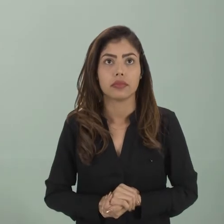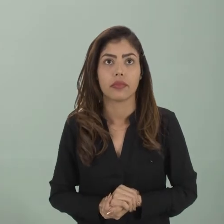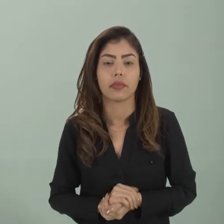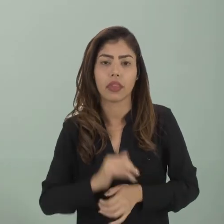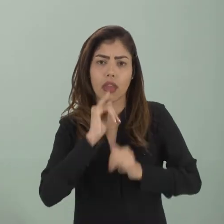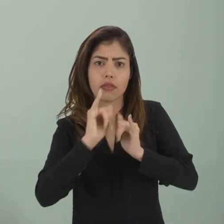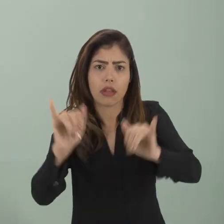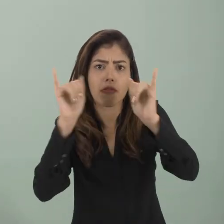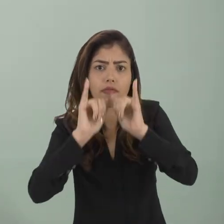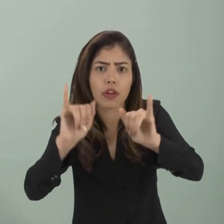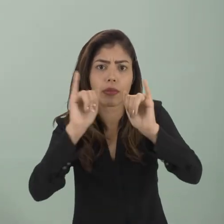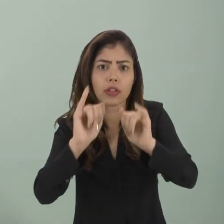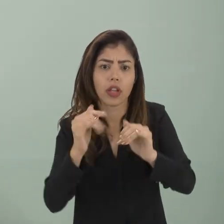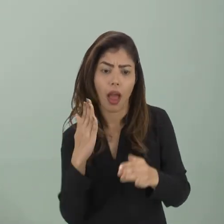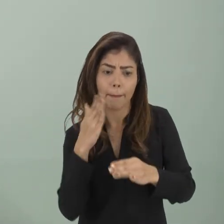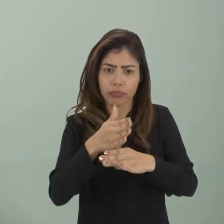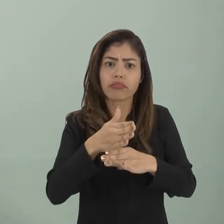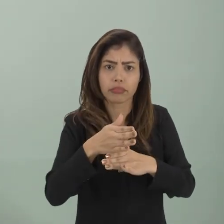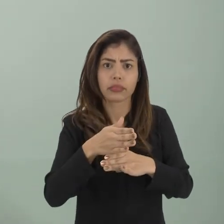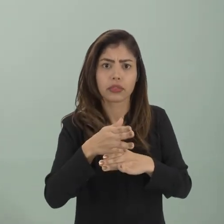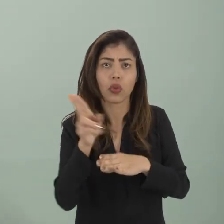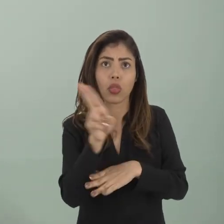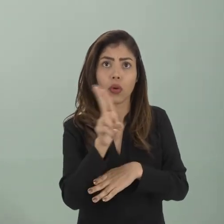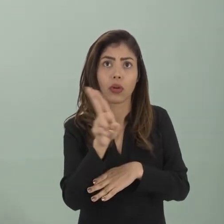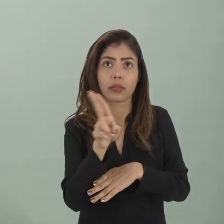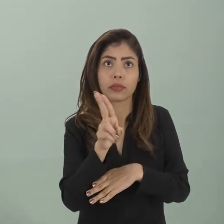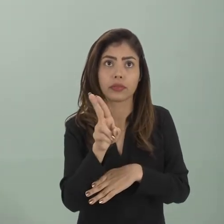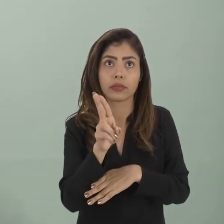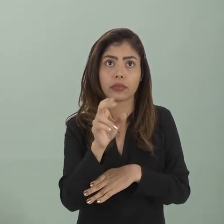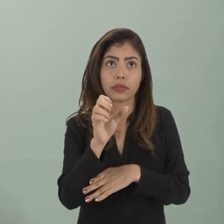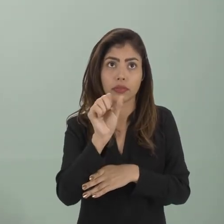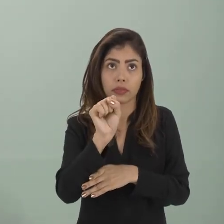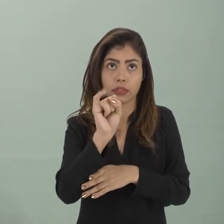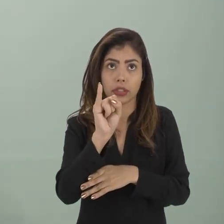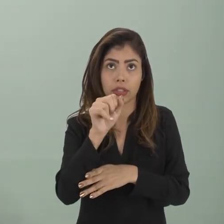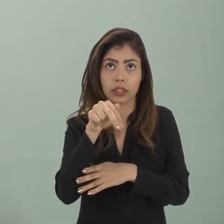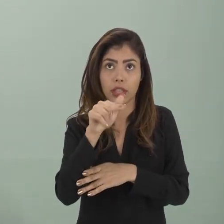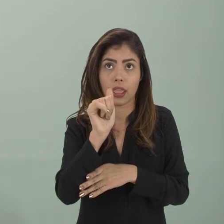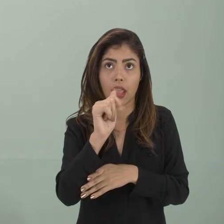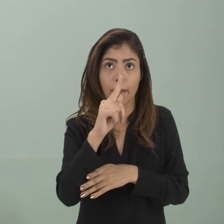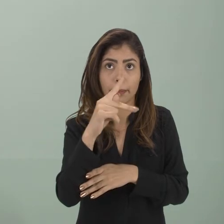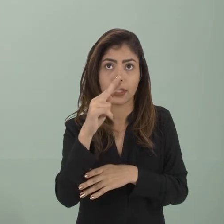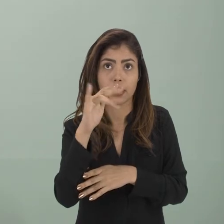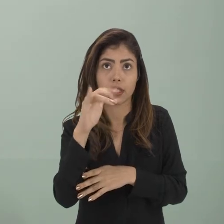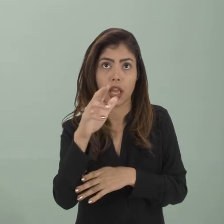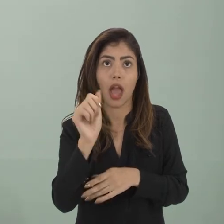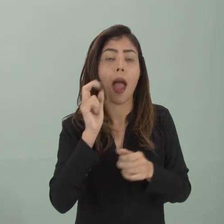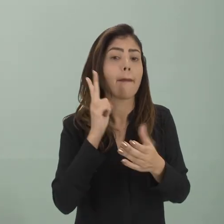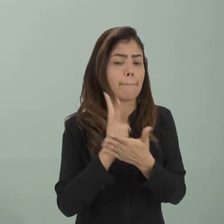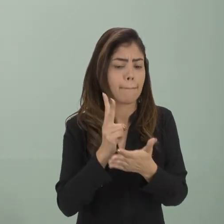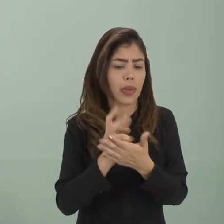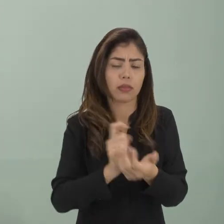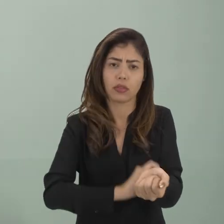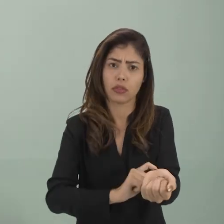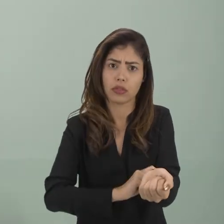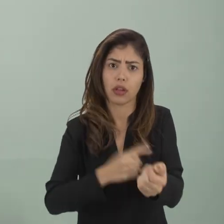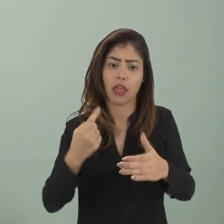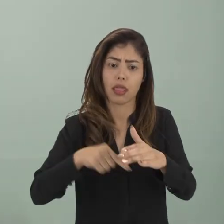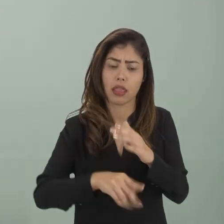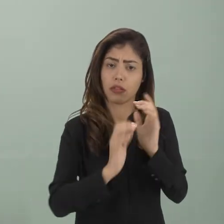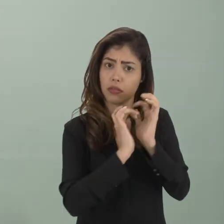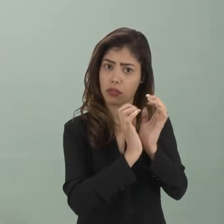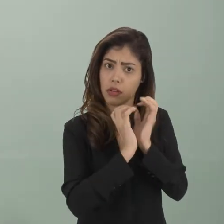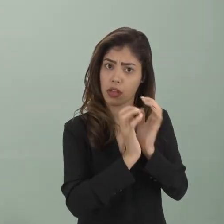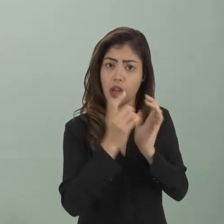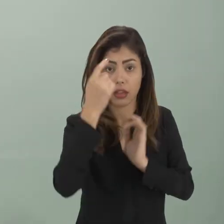Essa informação, esse comando de informação é chamado de sinapse. As mesmas sinapses nervosas que nós temos dentro do nosso cérebro,